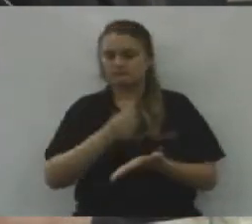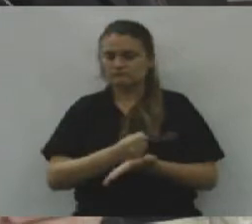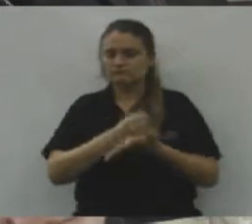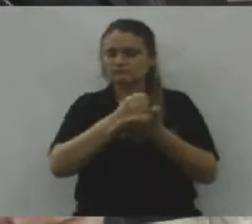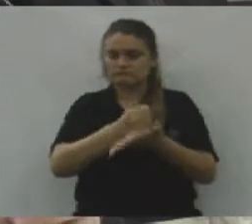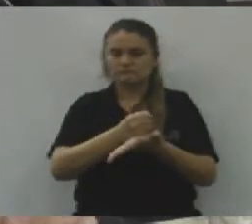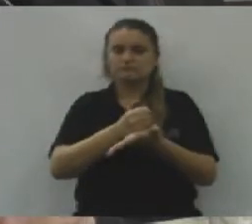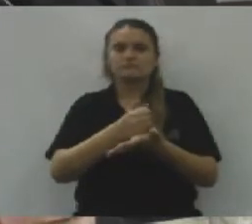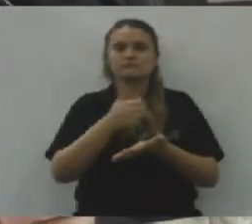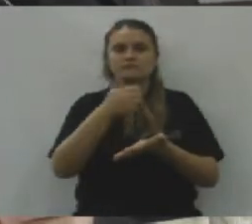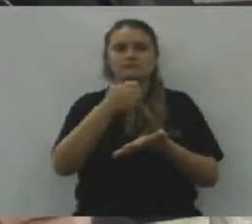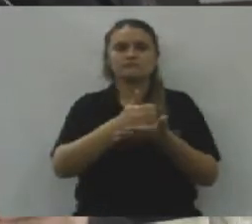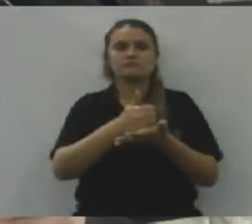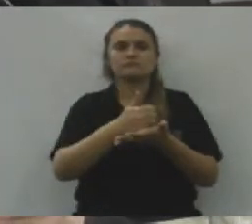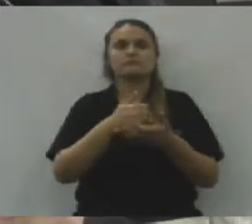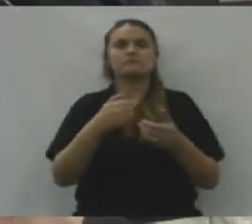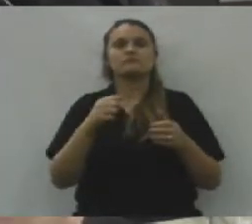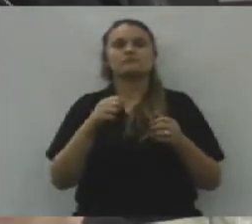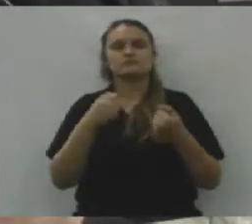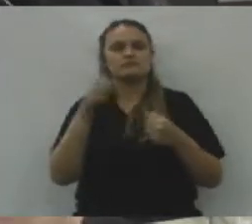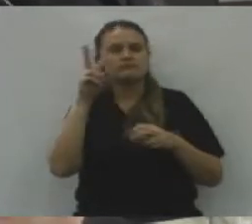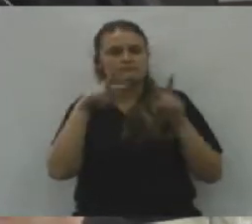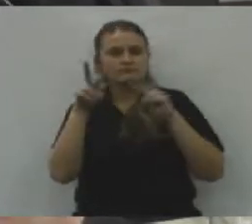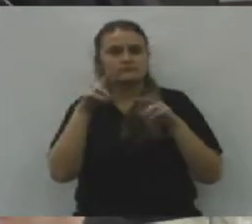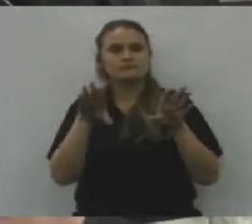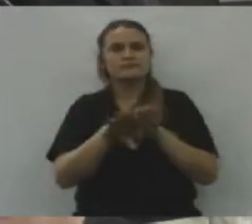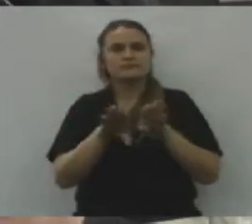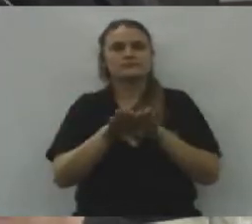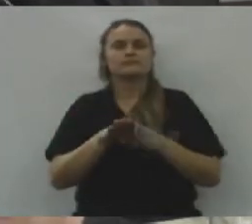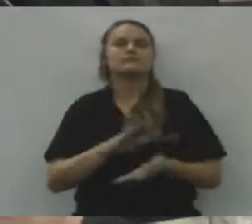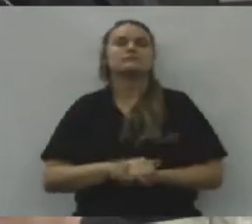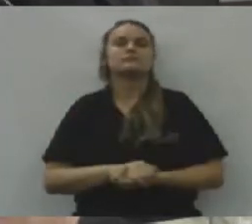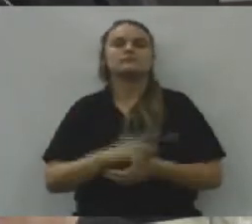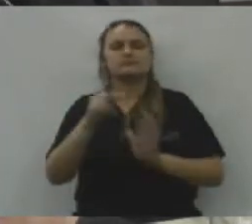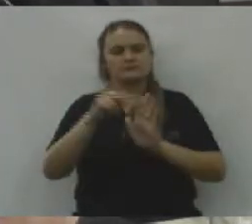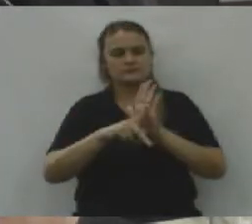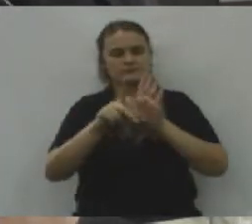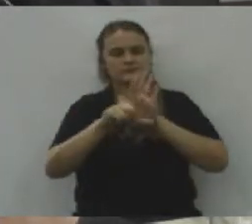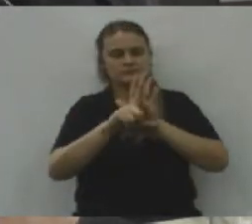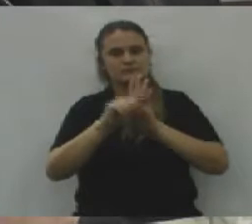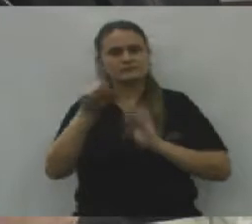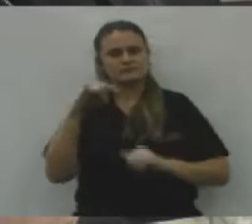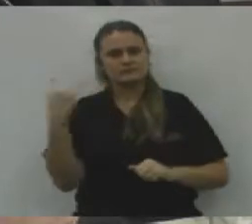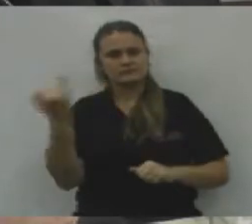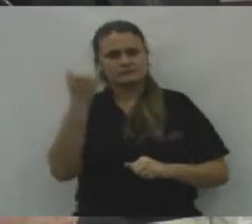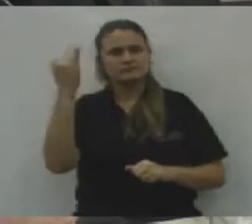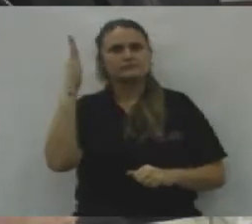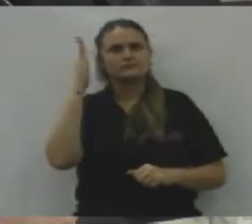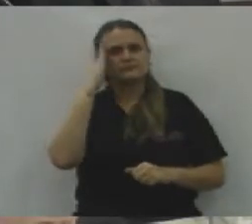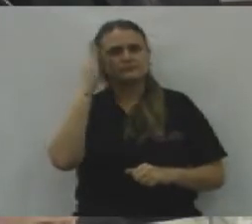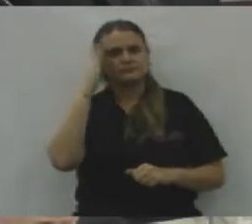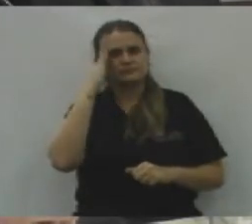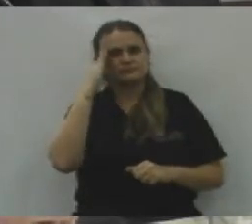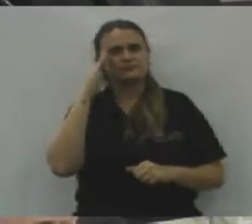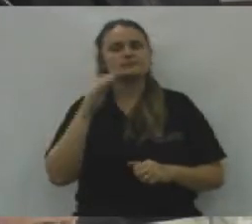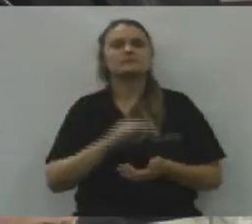do Almires, e a gente tem que estar verificando isso daí também. O projeto da lei é muito importante, e a gente sabe que, nesses